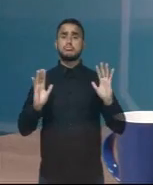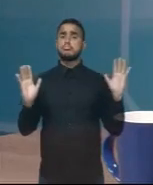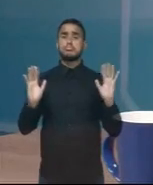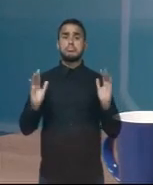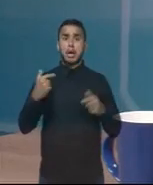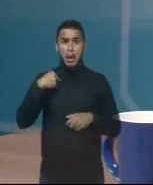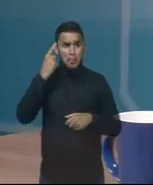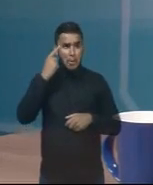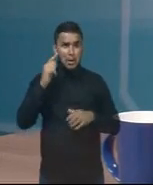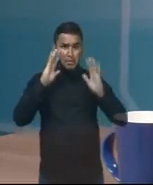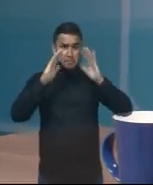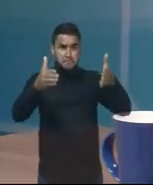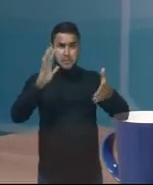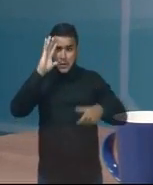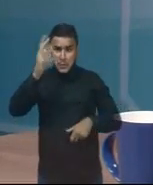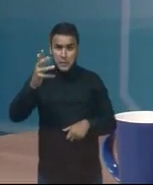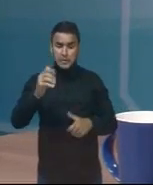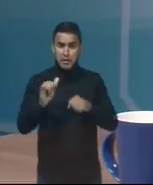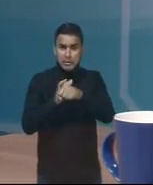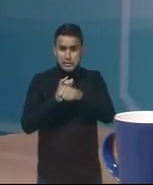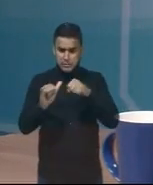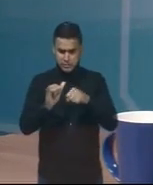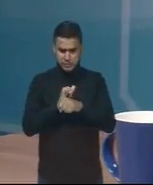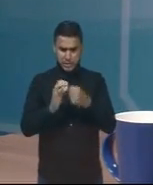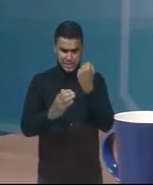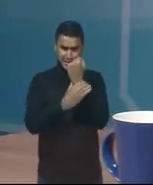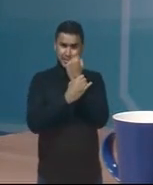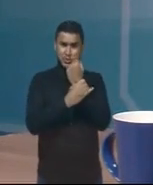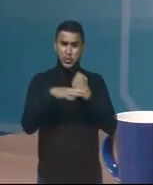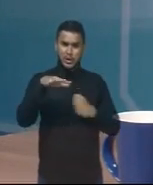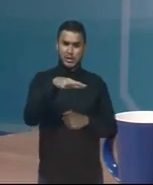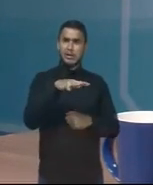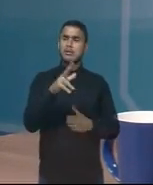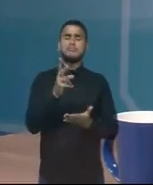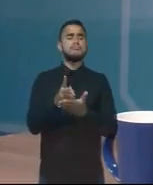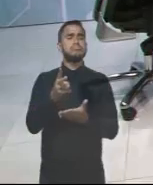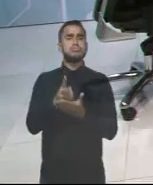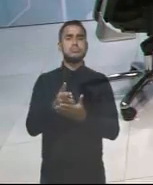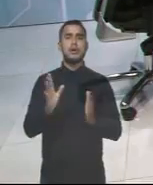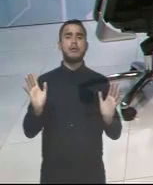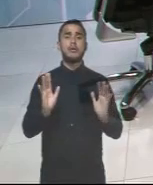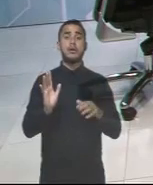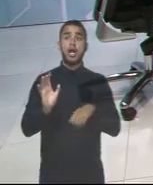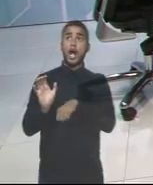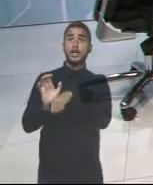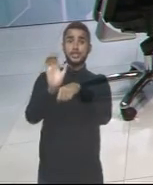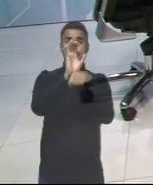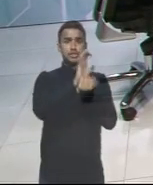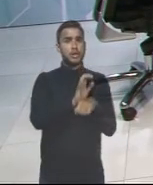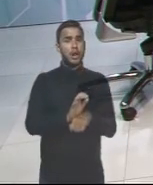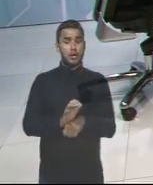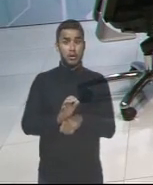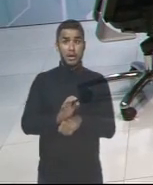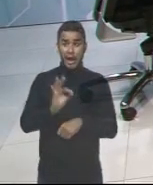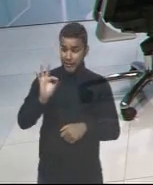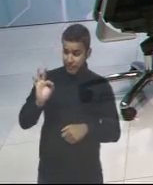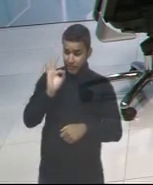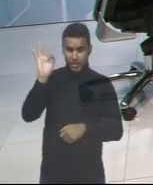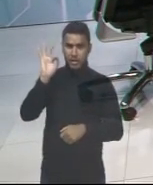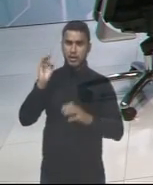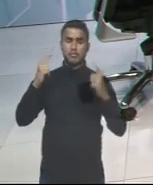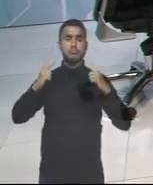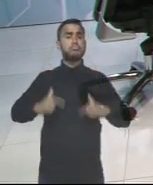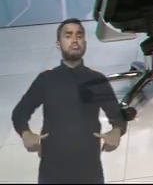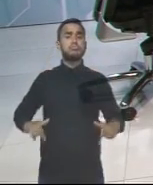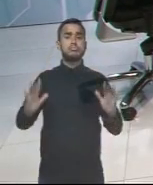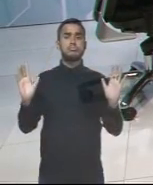de alternativas de ação em relação ao problema da segurança pública são de combate a um crime que já existe, nunca de